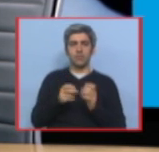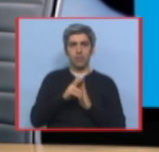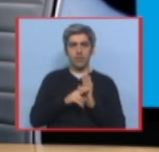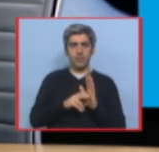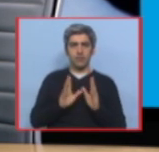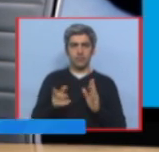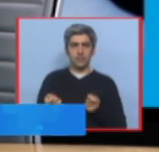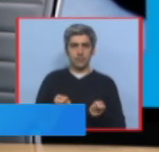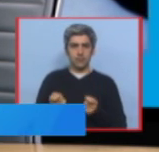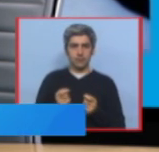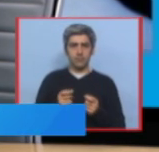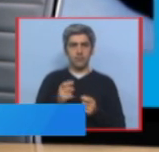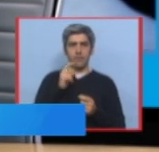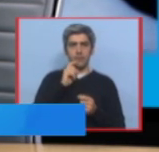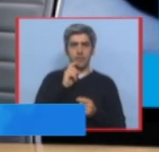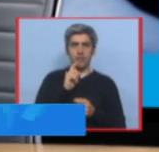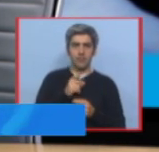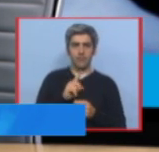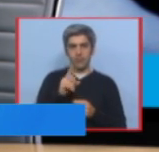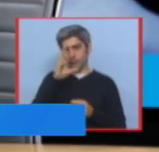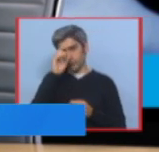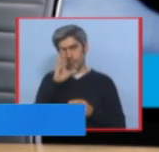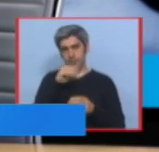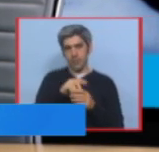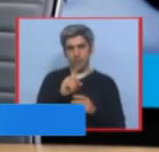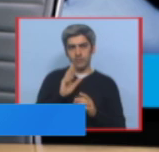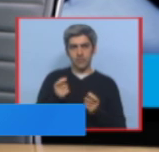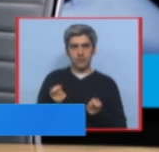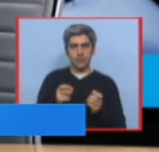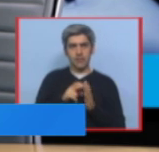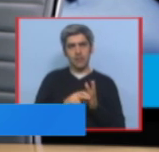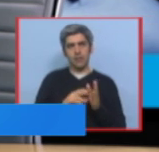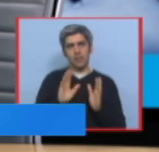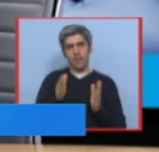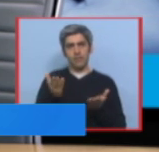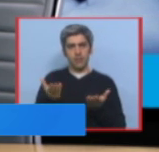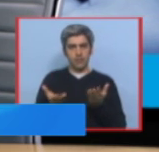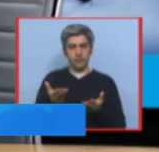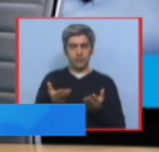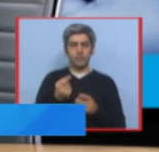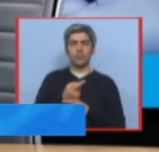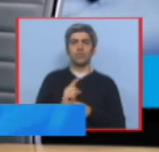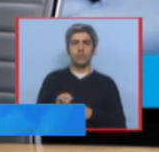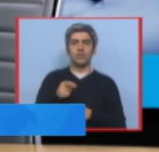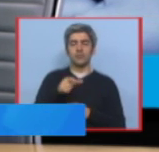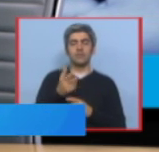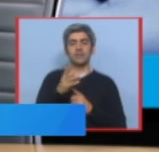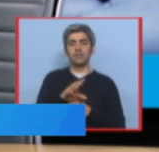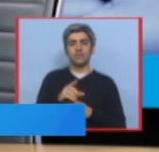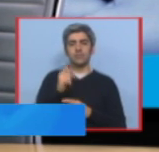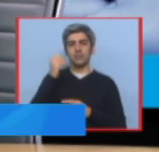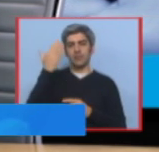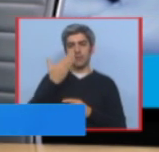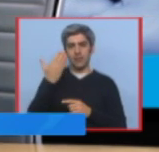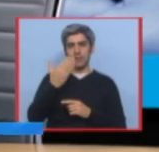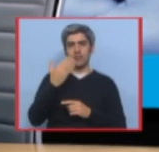caso. Não estou aqui a defender se o Estado deve intervir ou não, mas tem de ser regulado. Porque, neste caso, lá está, é um